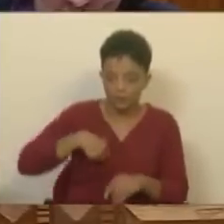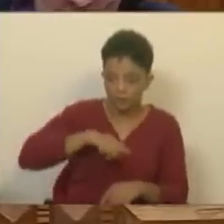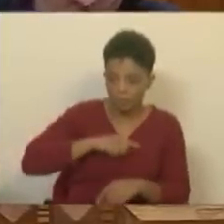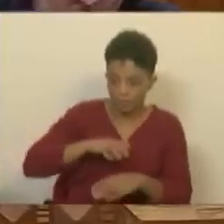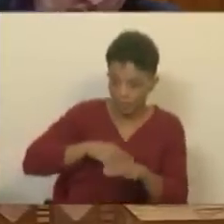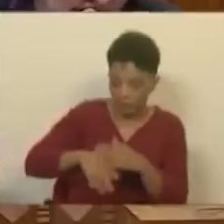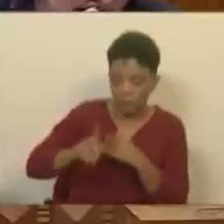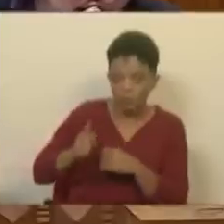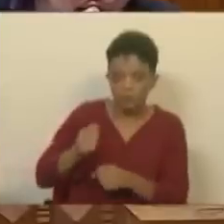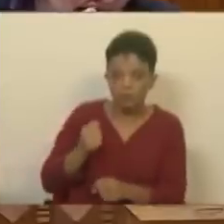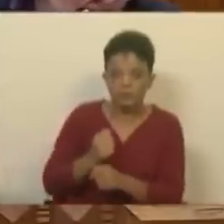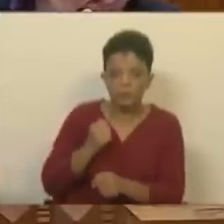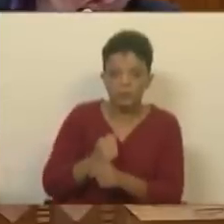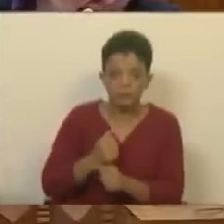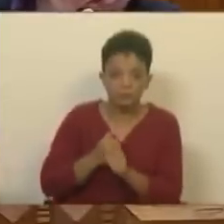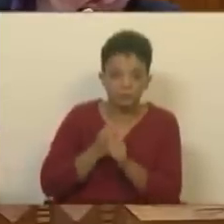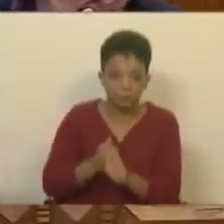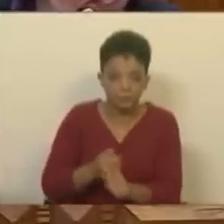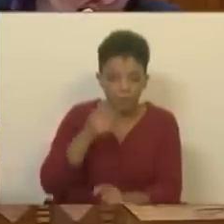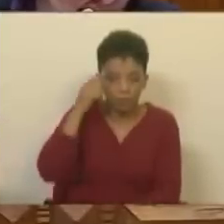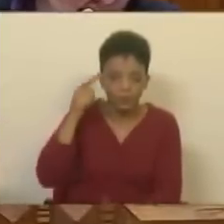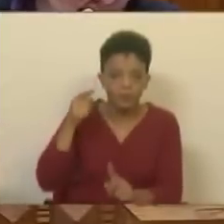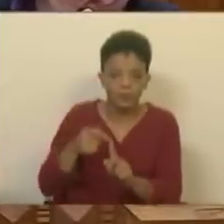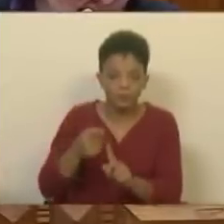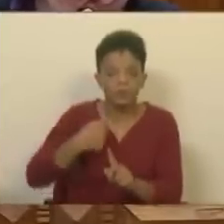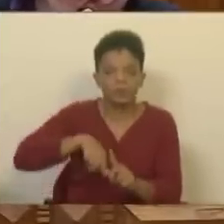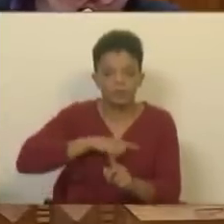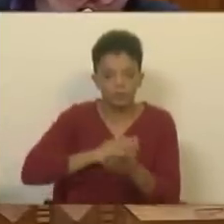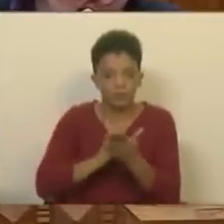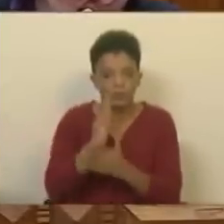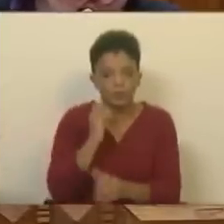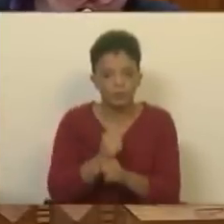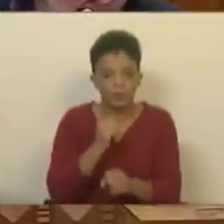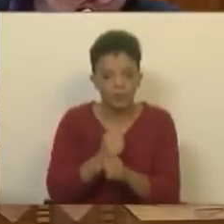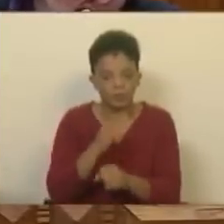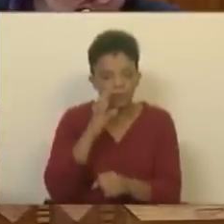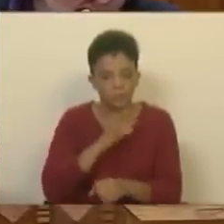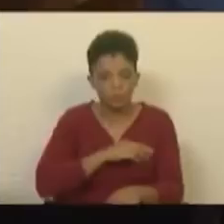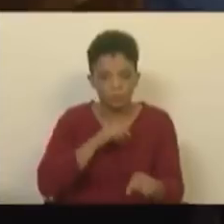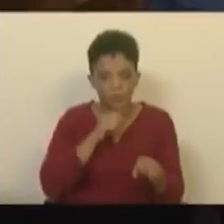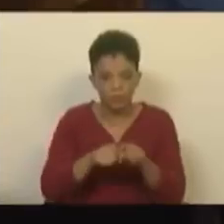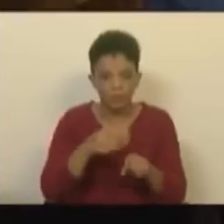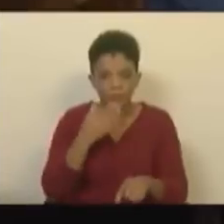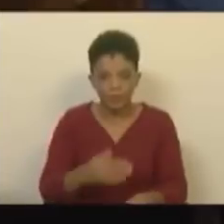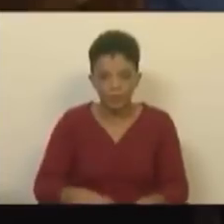estamos a fazer é trabalharmos para cumprir esse objetivo e vamos continuar a trabalhar Senhor